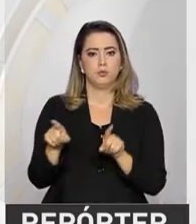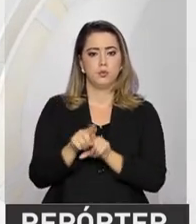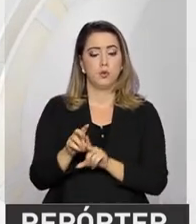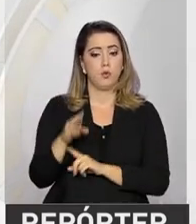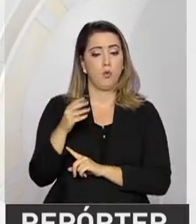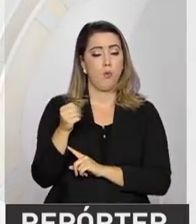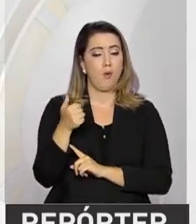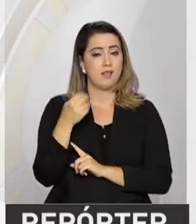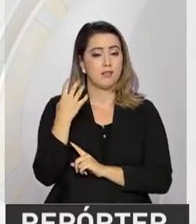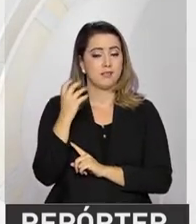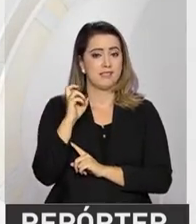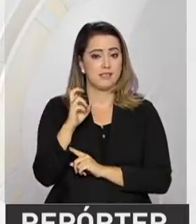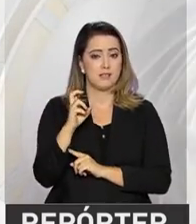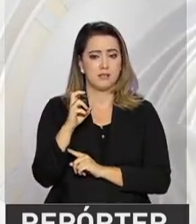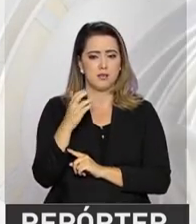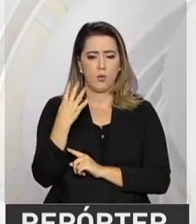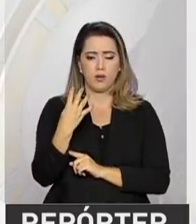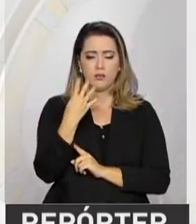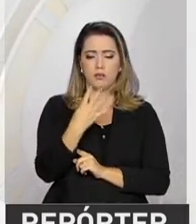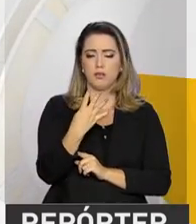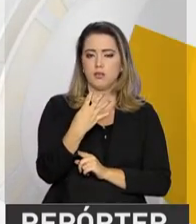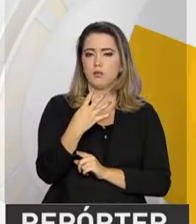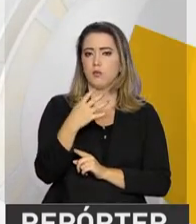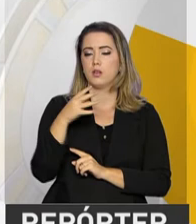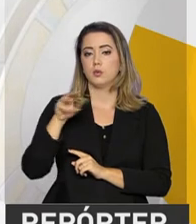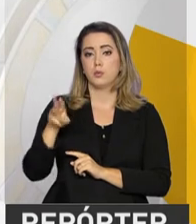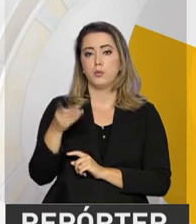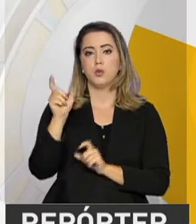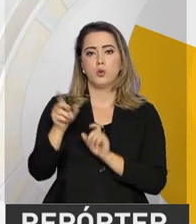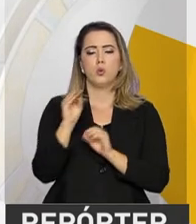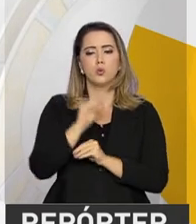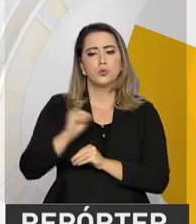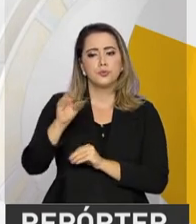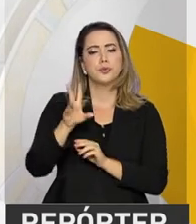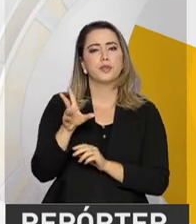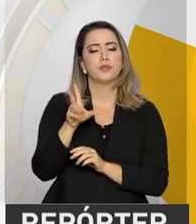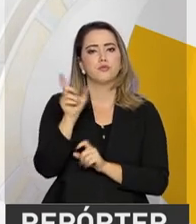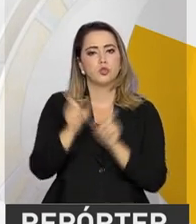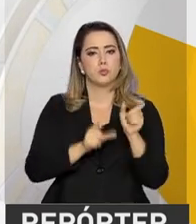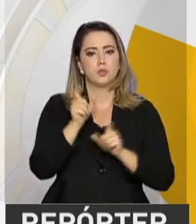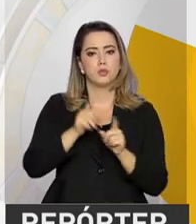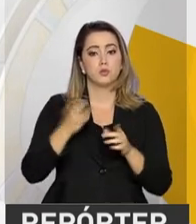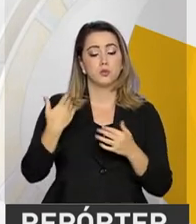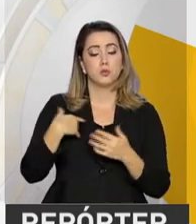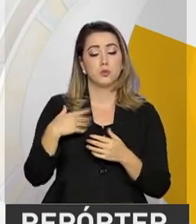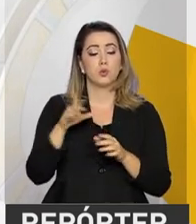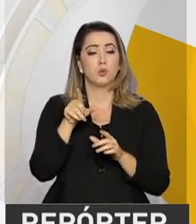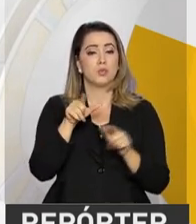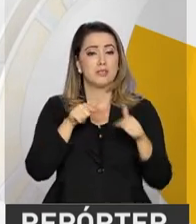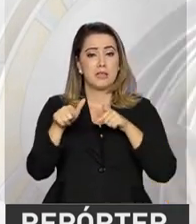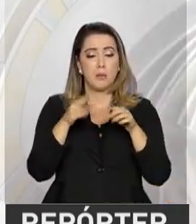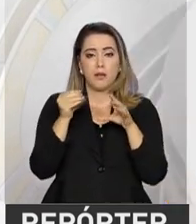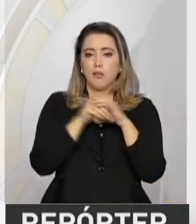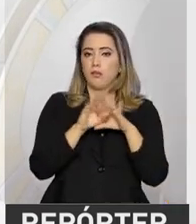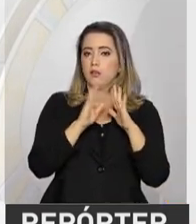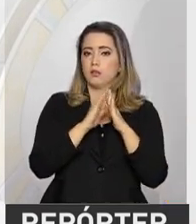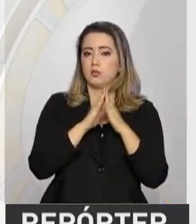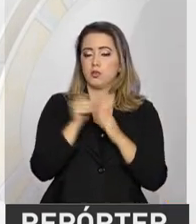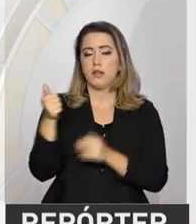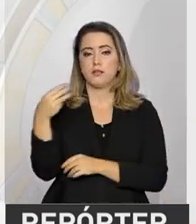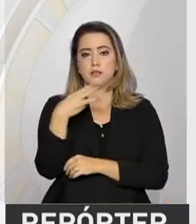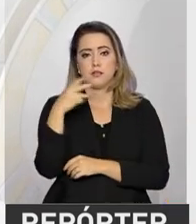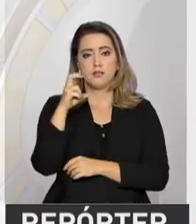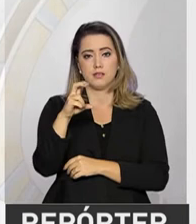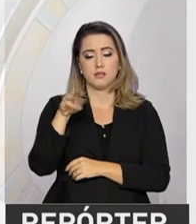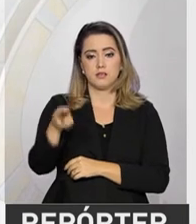cuidaram de pessoas os afazeres domésticos foram realizados por mais de 135 milhões dos entrevistados enquanto o